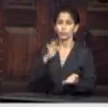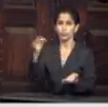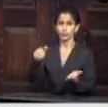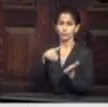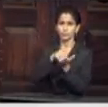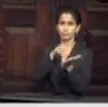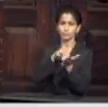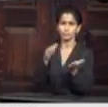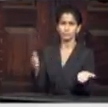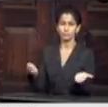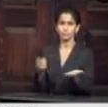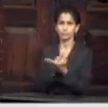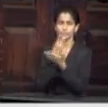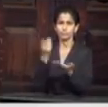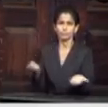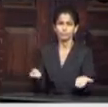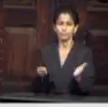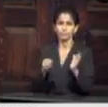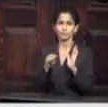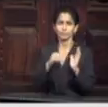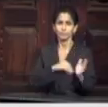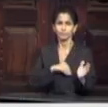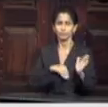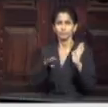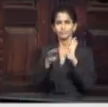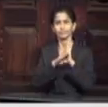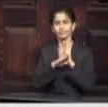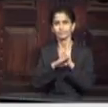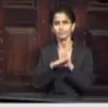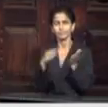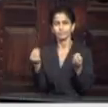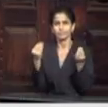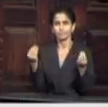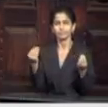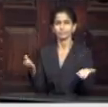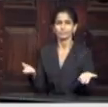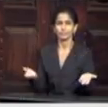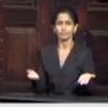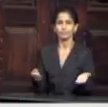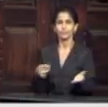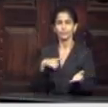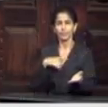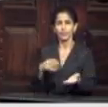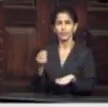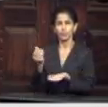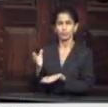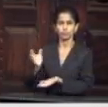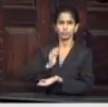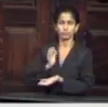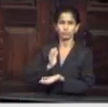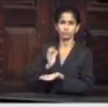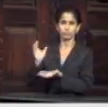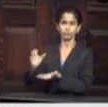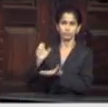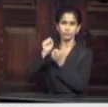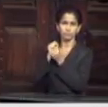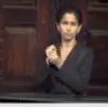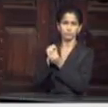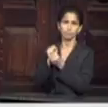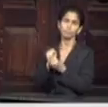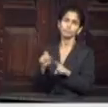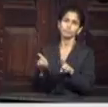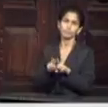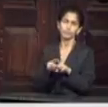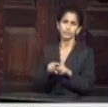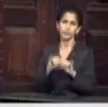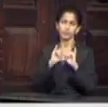Olha, o que tem acontecido sem o piso? Estão sendo mandados embora. Há concentração de riqueza na mão dessas pessoas e há um cerceamento de